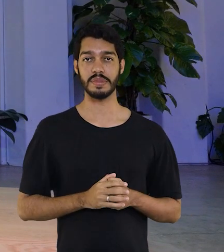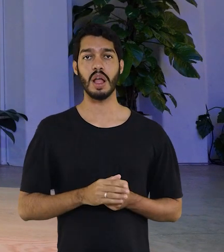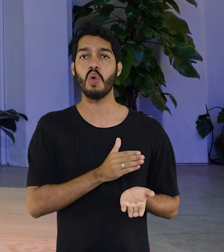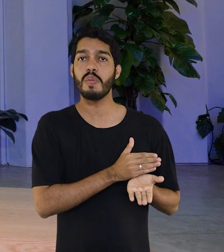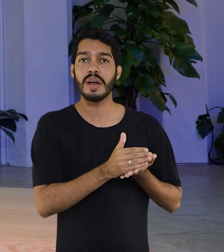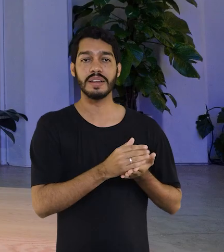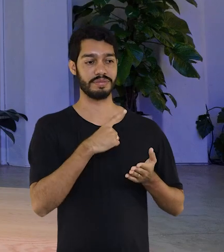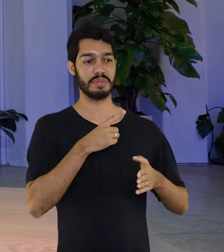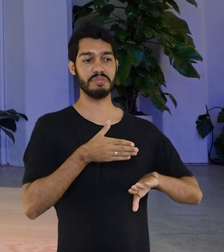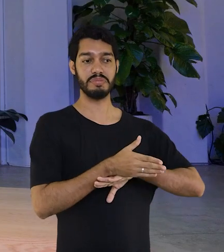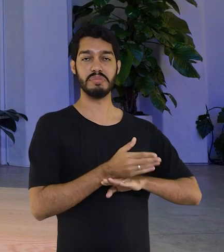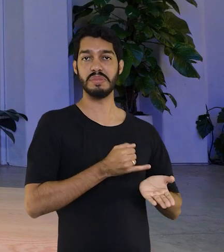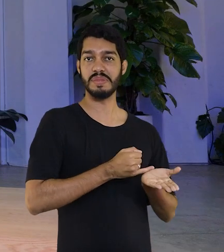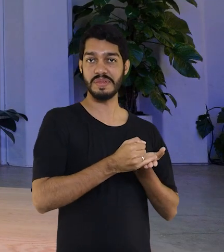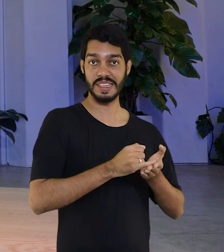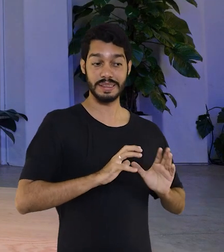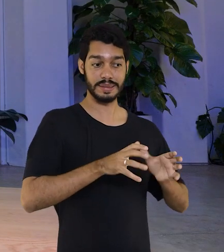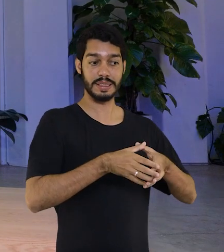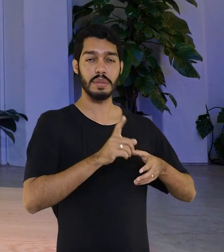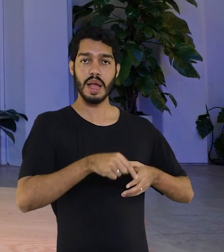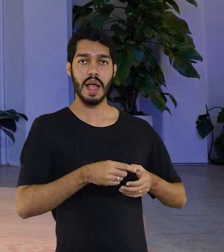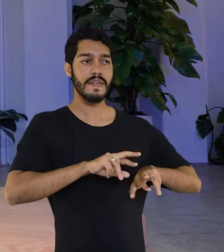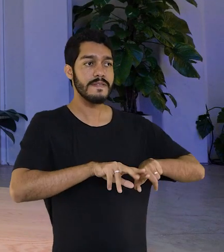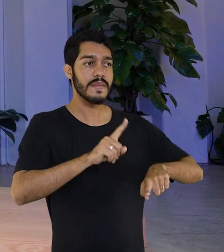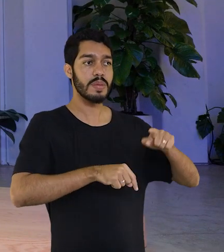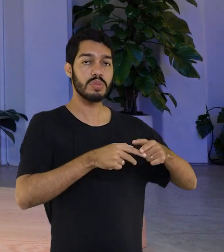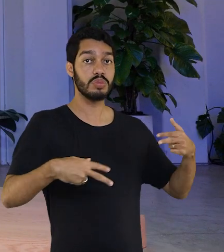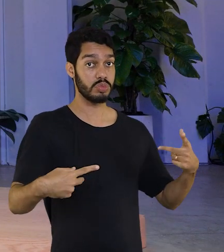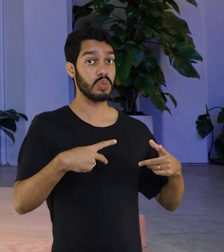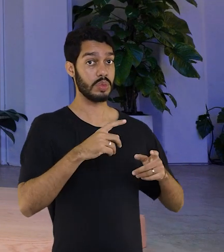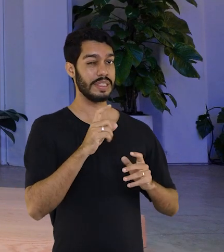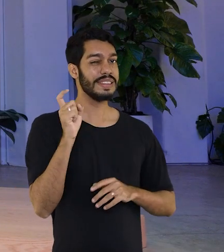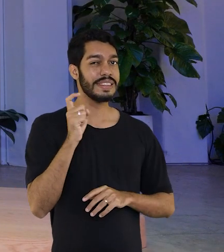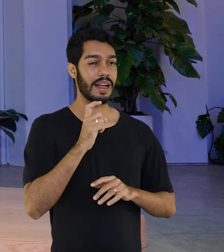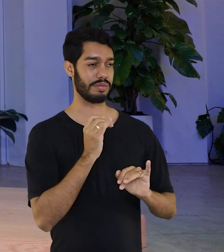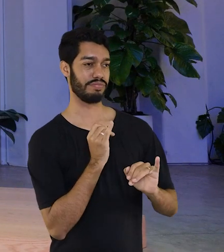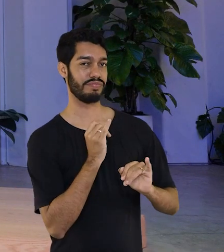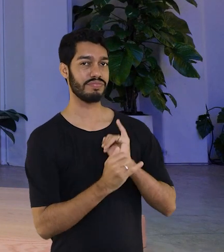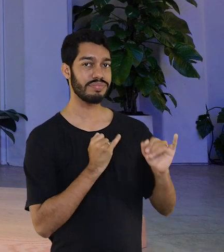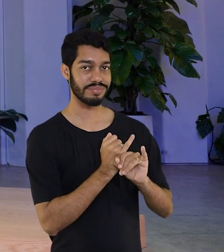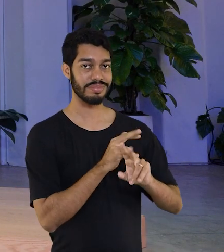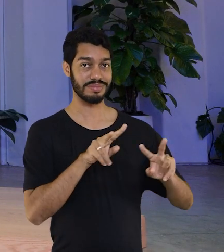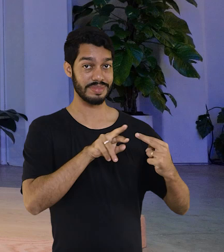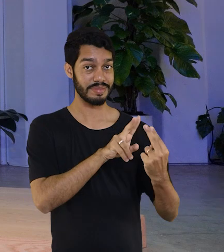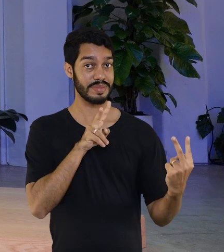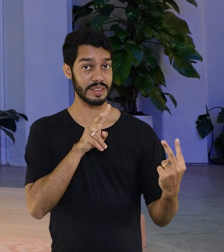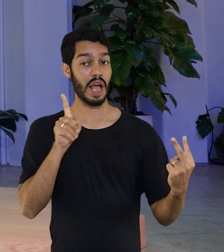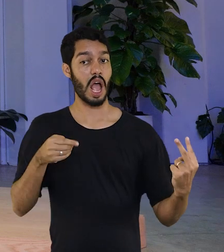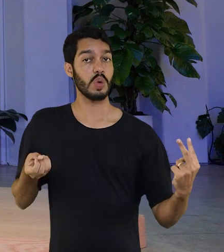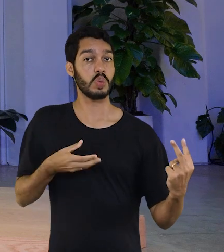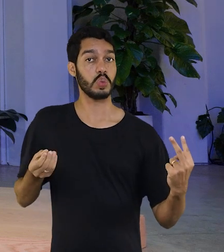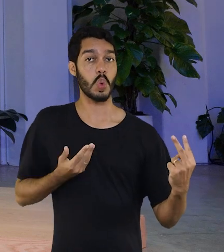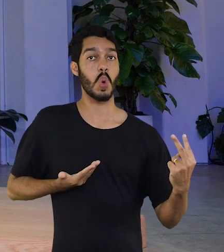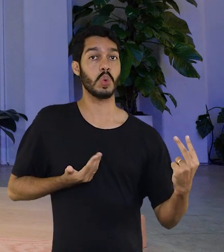da Hashdex, contribuindo para o lançamento de produtos de ativos digitais e apoiando a rodada Series, tornando-se a executiva mais jovem da